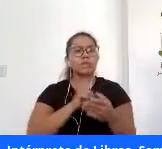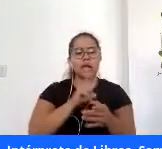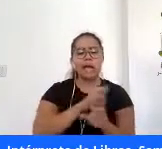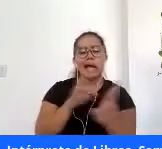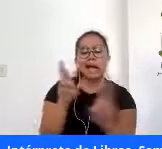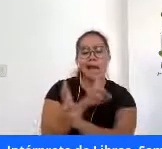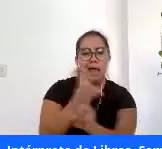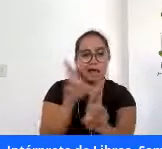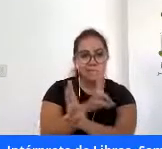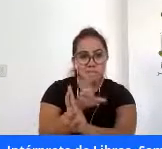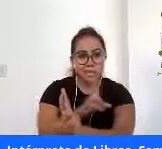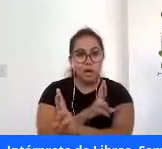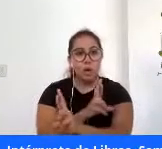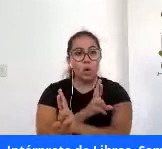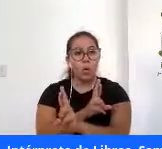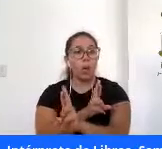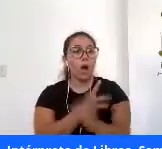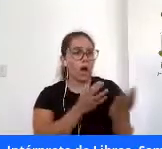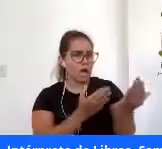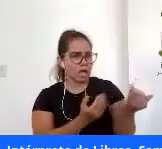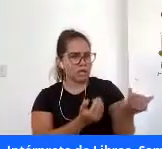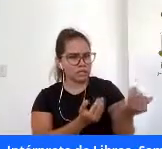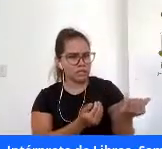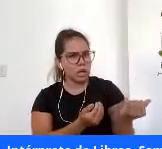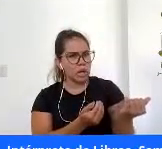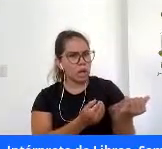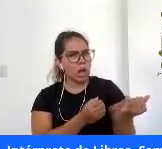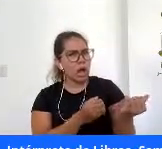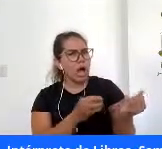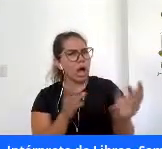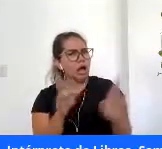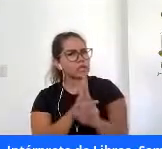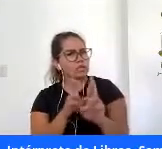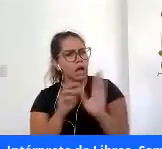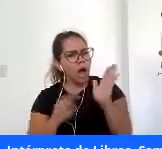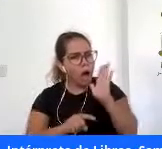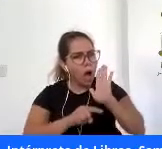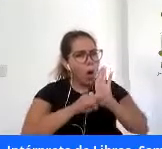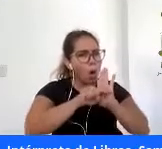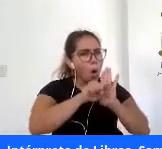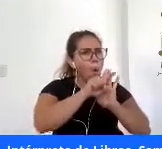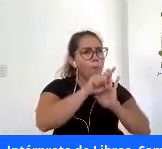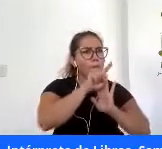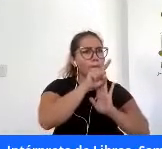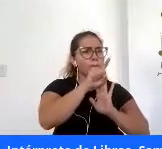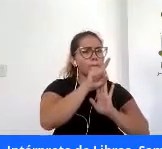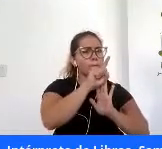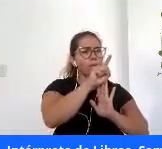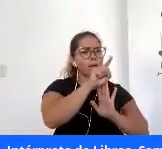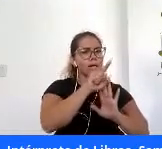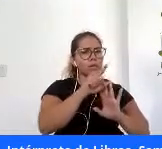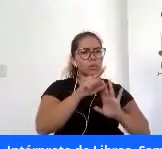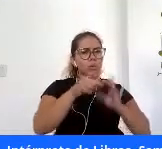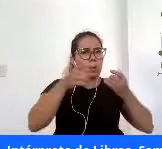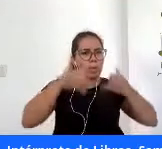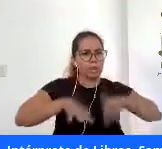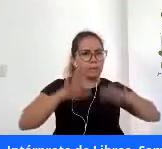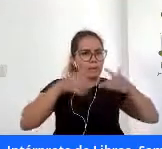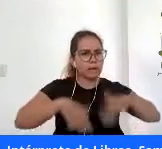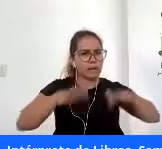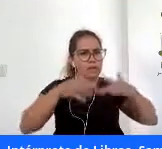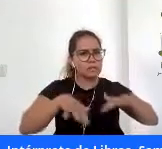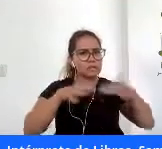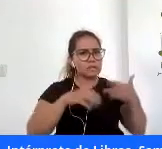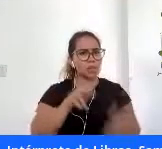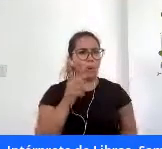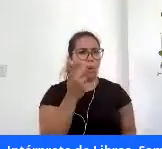associação, né? Traz a ideia da puberdade em associação ao aumento da liberação hormonal das gônadas, ou seja, né, nessa